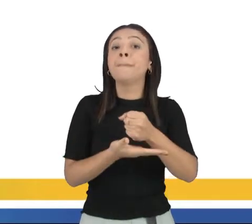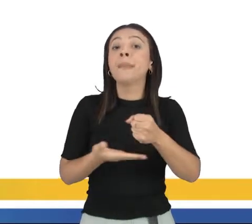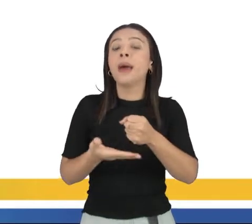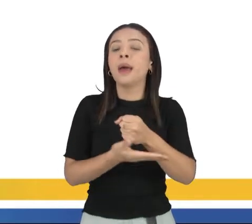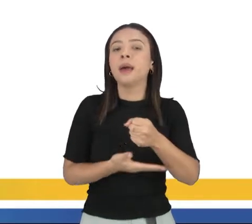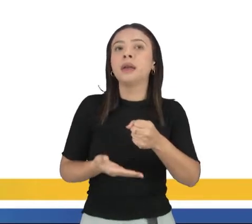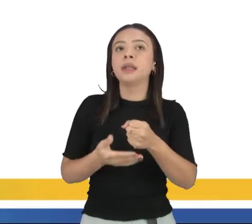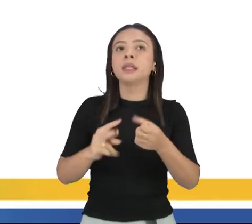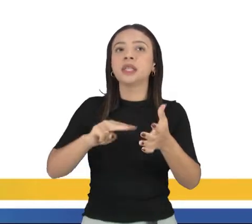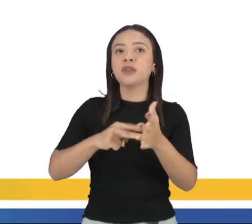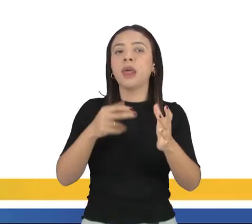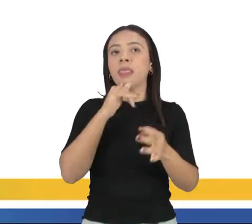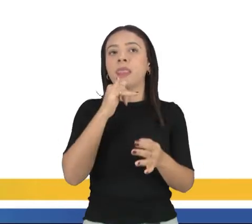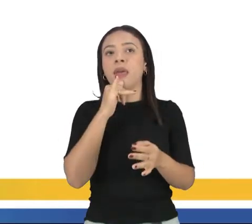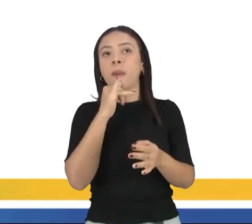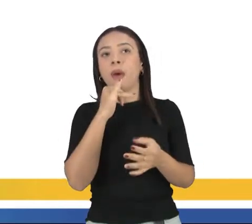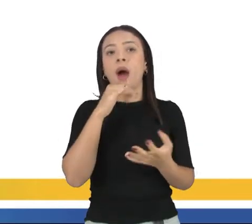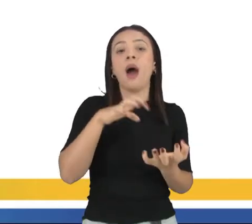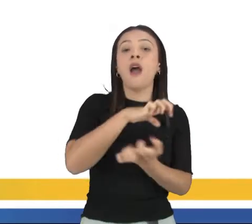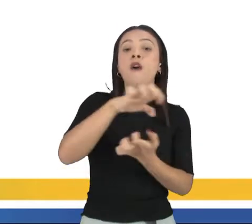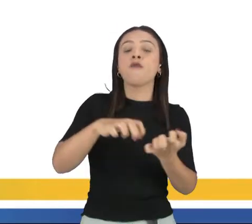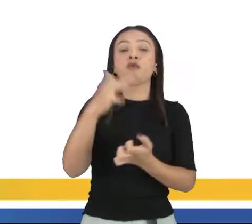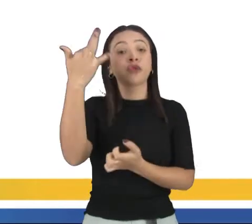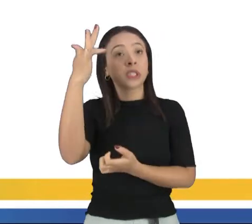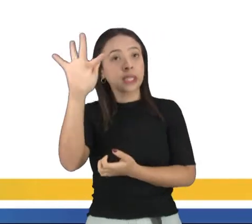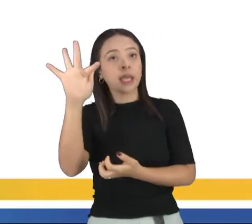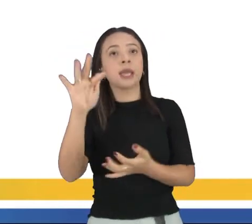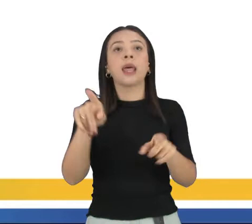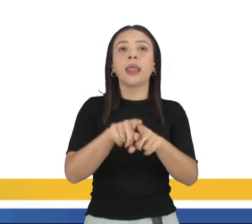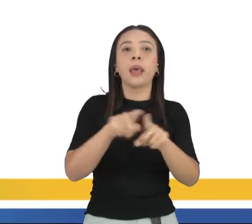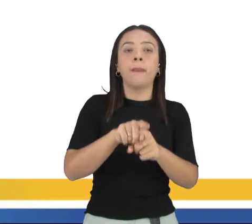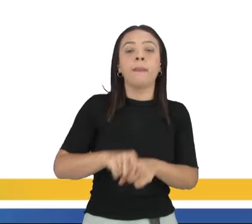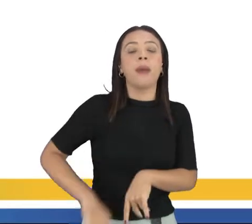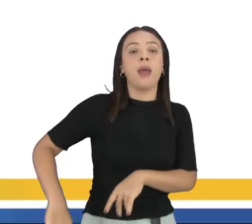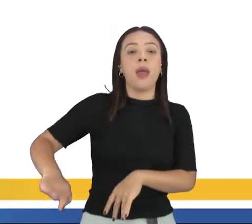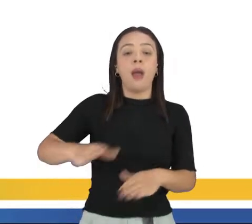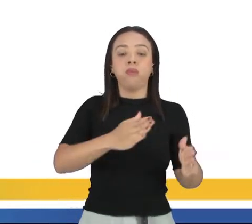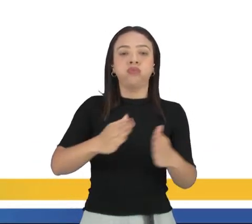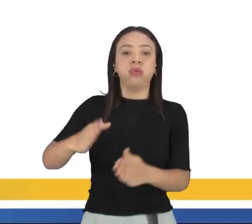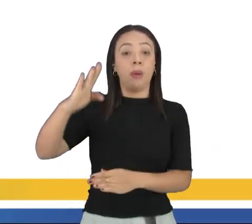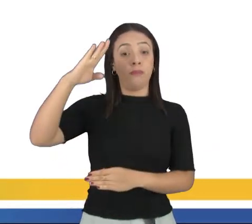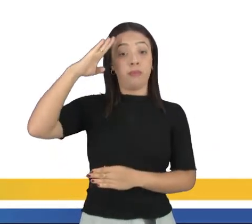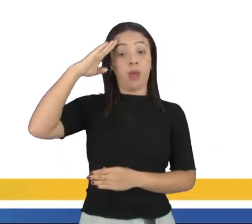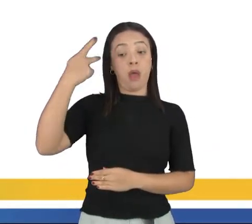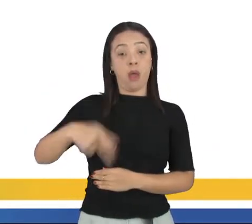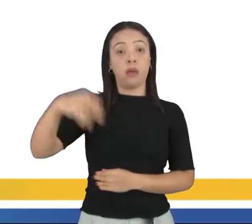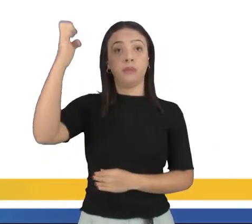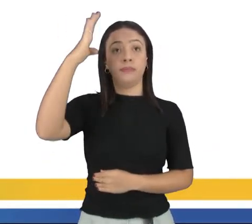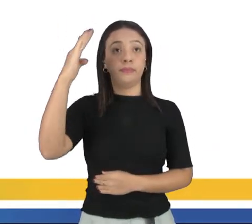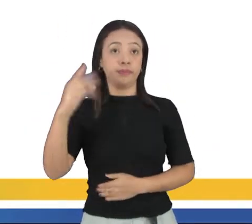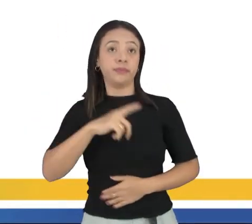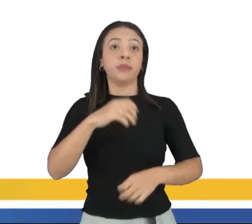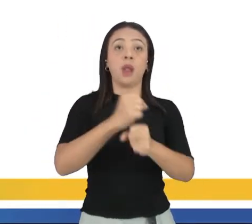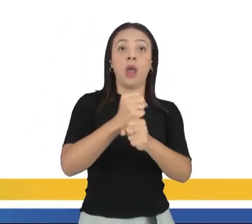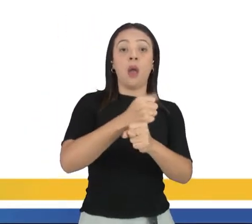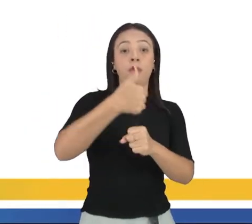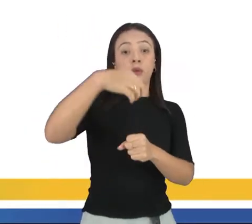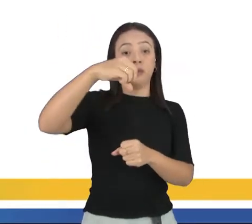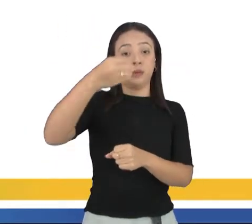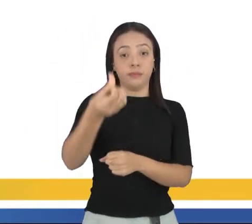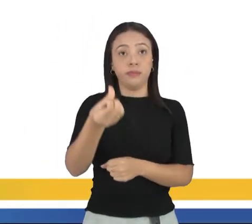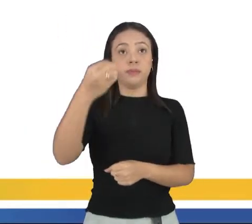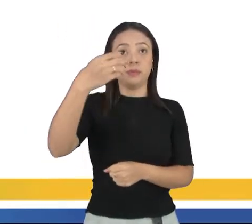que vai de 1789 1799 o regime militar ditadura militar no Brasil que vai de